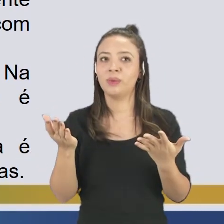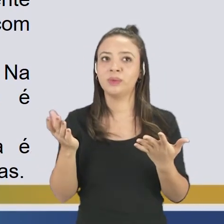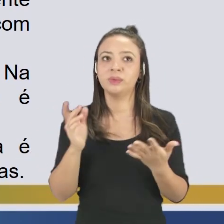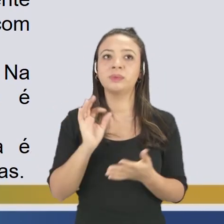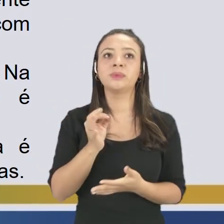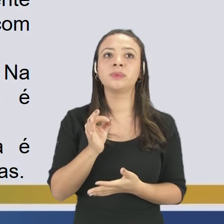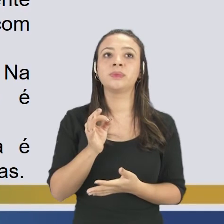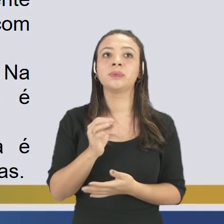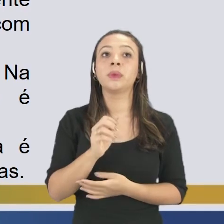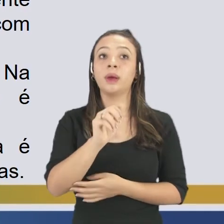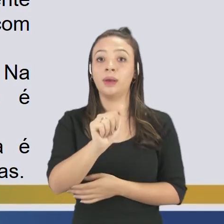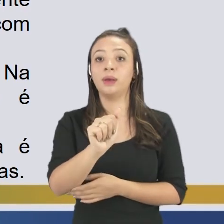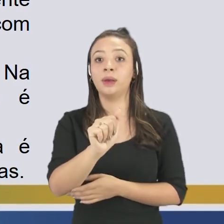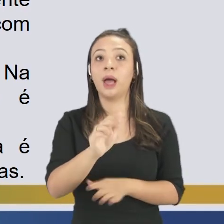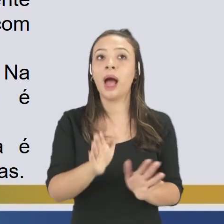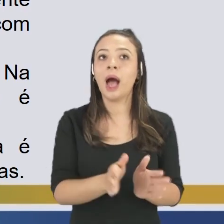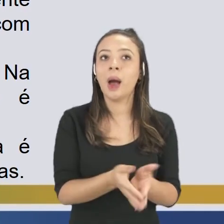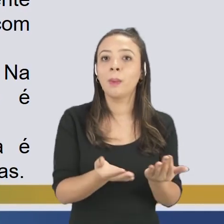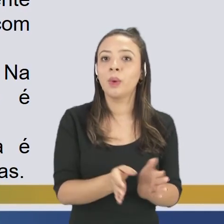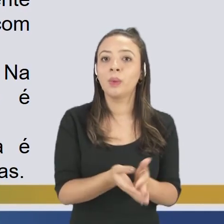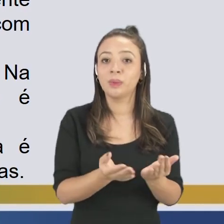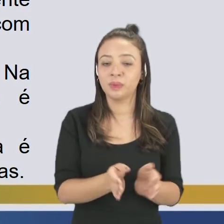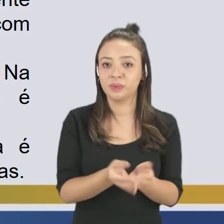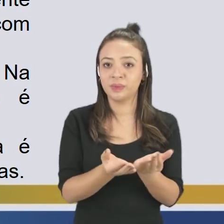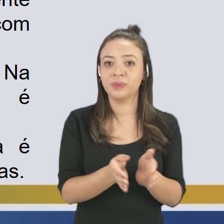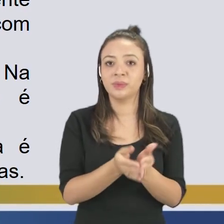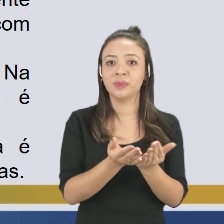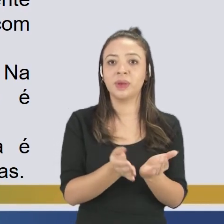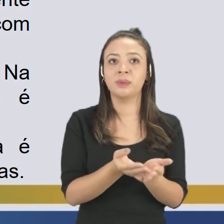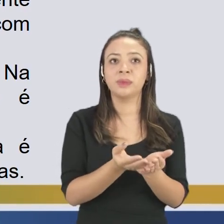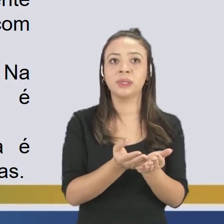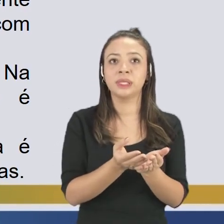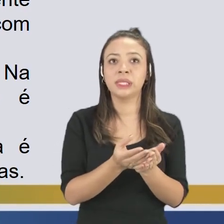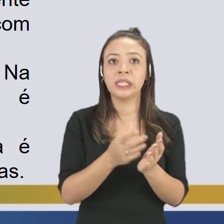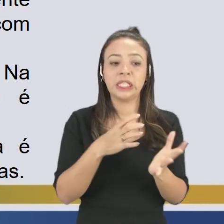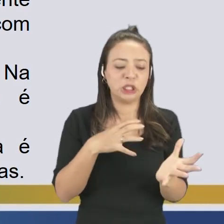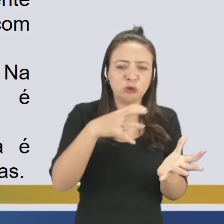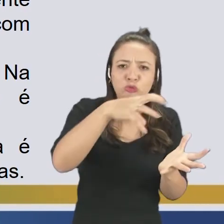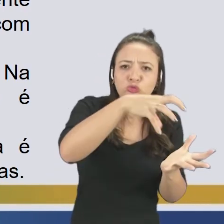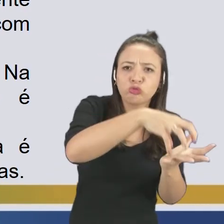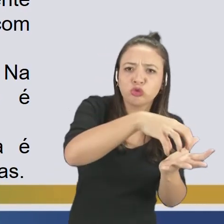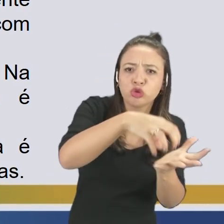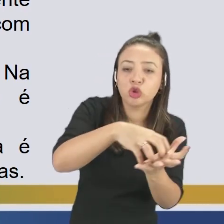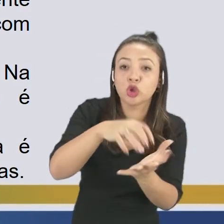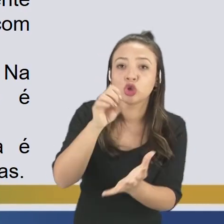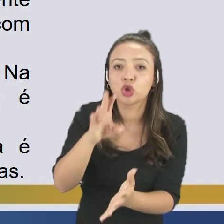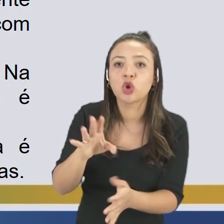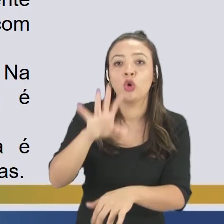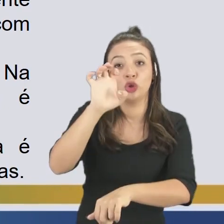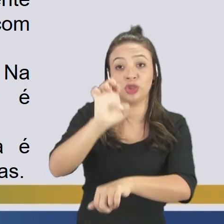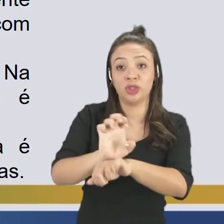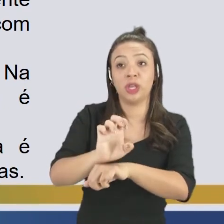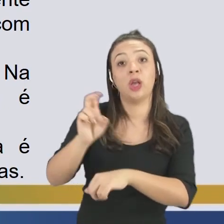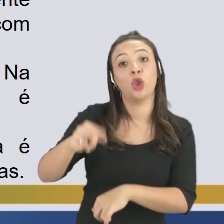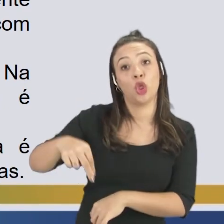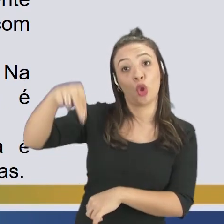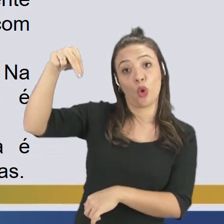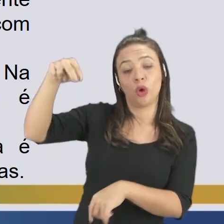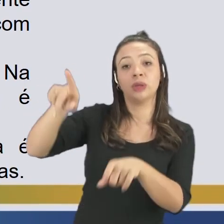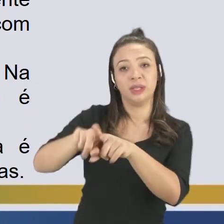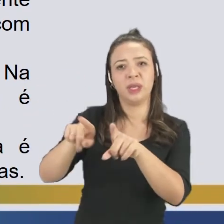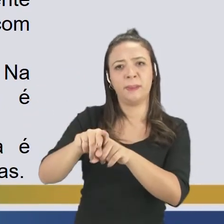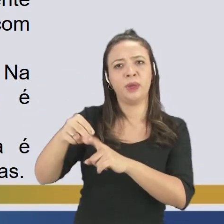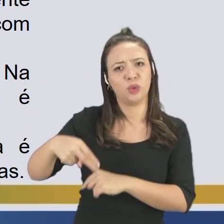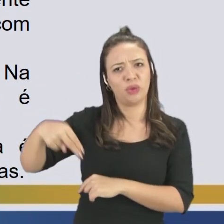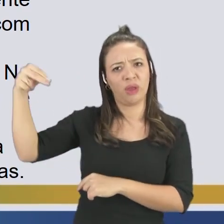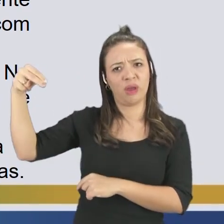A. A pobreza está concentrada exclusivamente em estados da região norte e nordeste do país. Letra